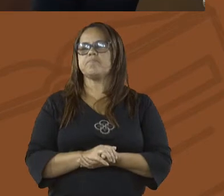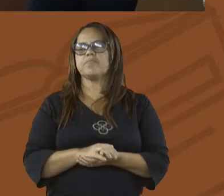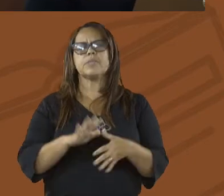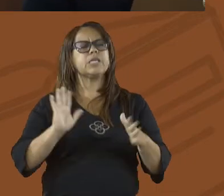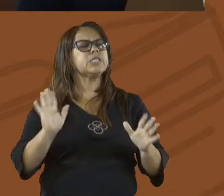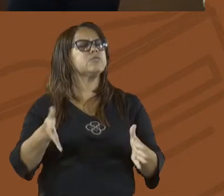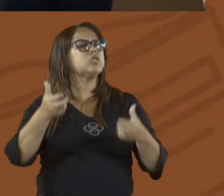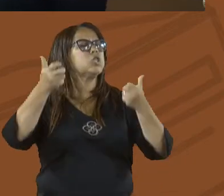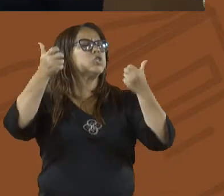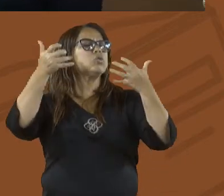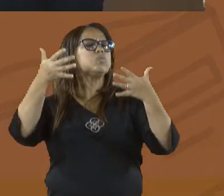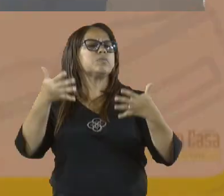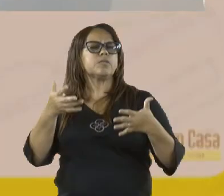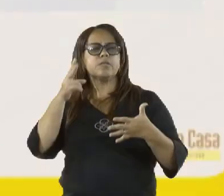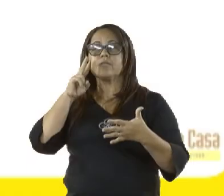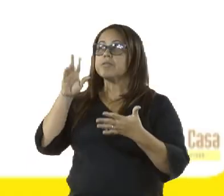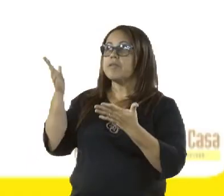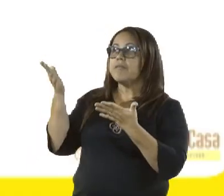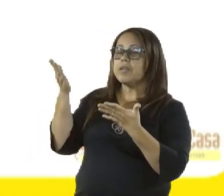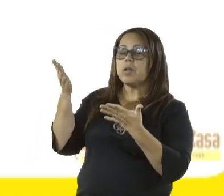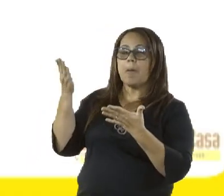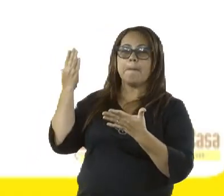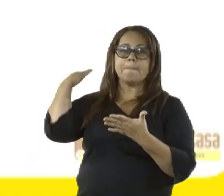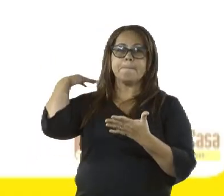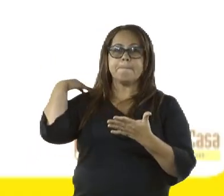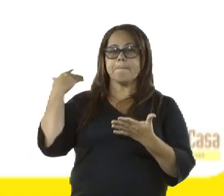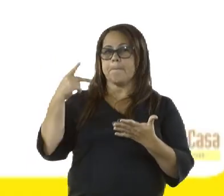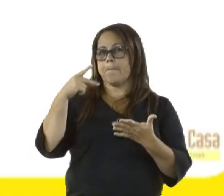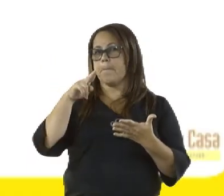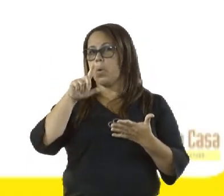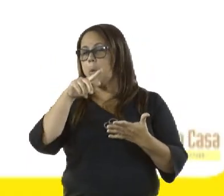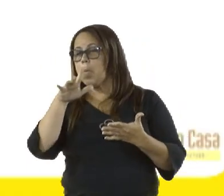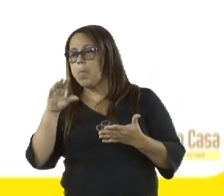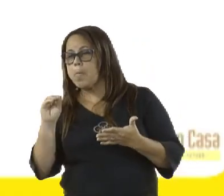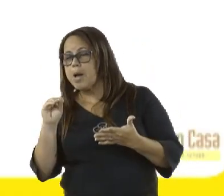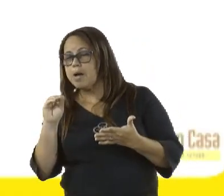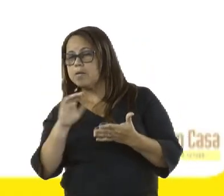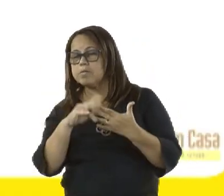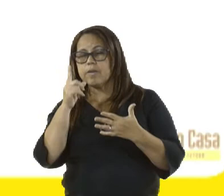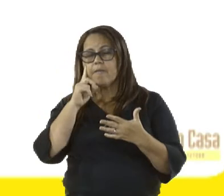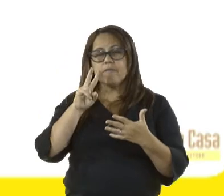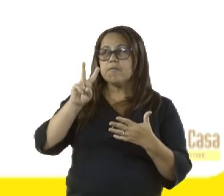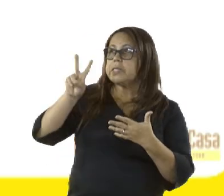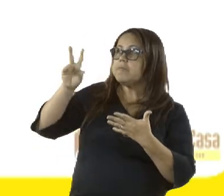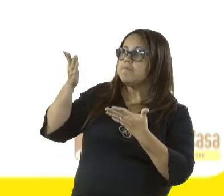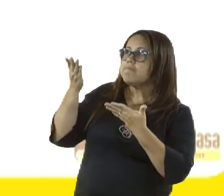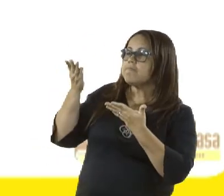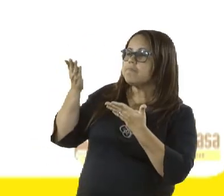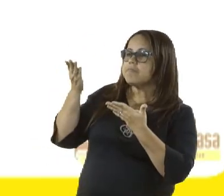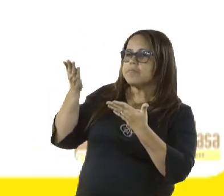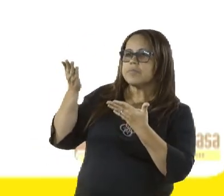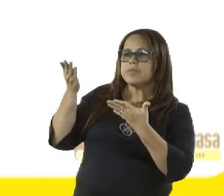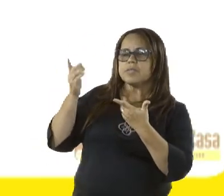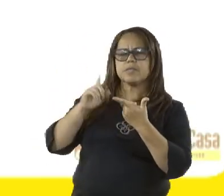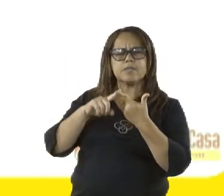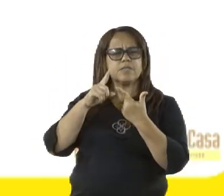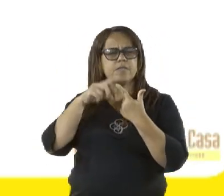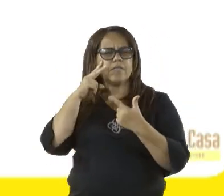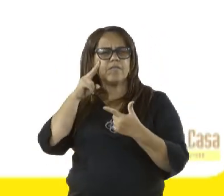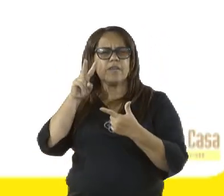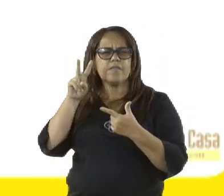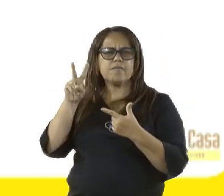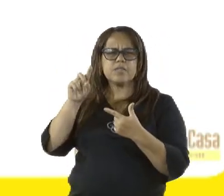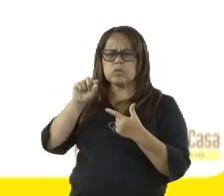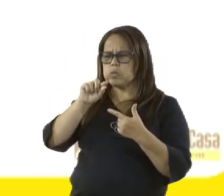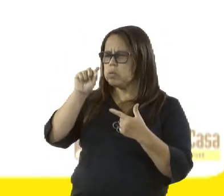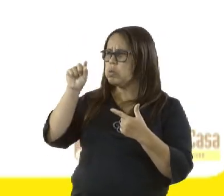como eu falei para vocês, ó, aí, ó, pulmão, e lá na pontinha, na imagem ali do lado, vocês podem ver esses sacos